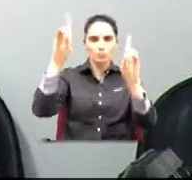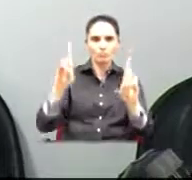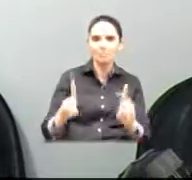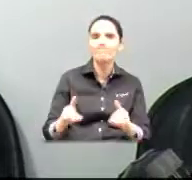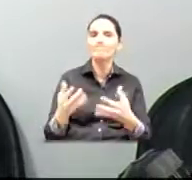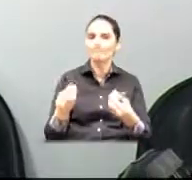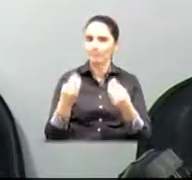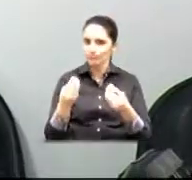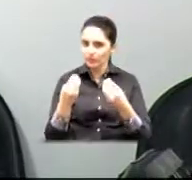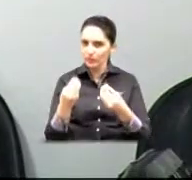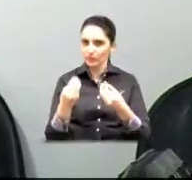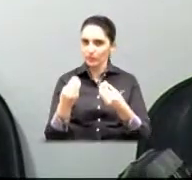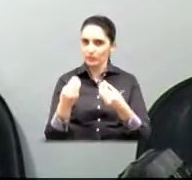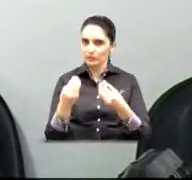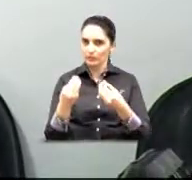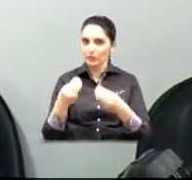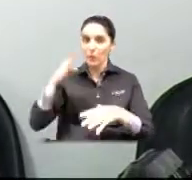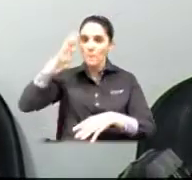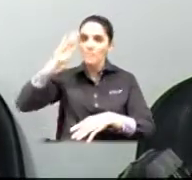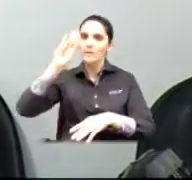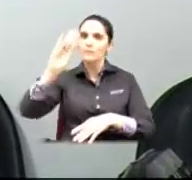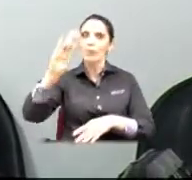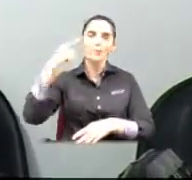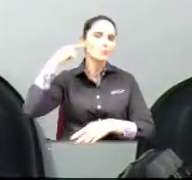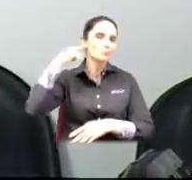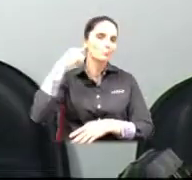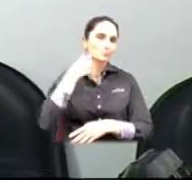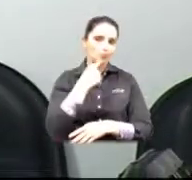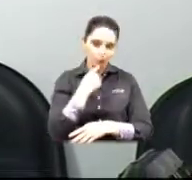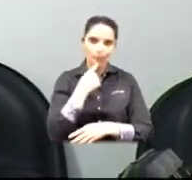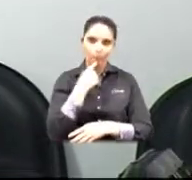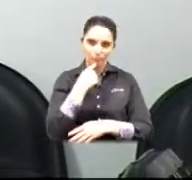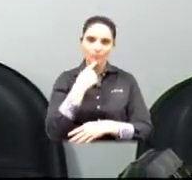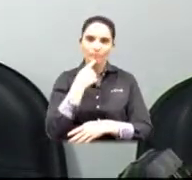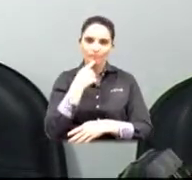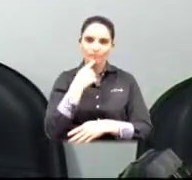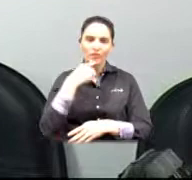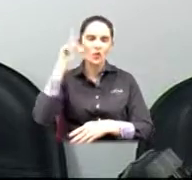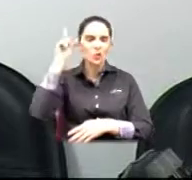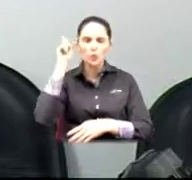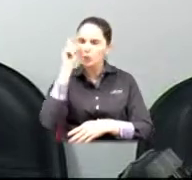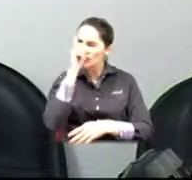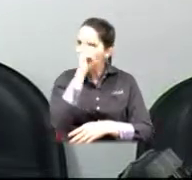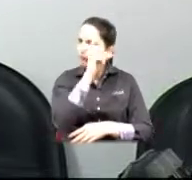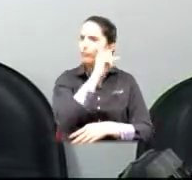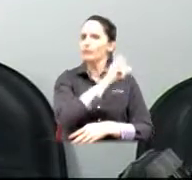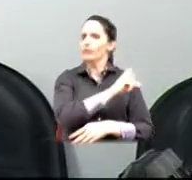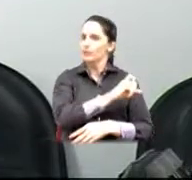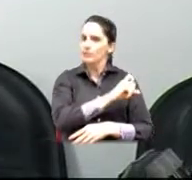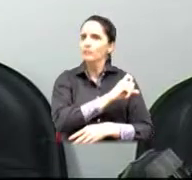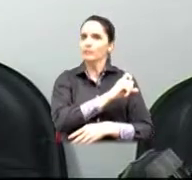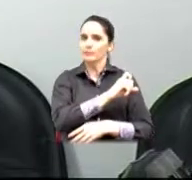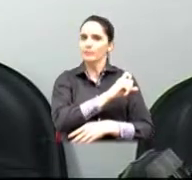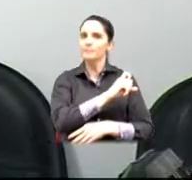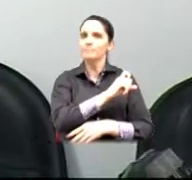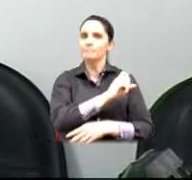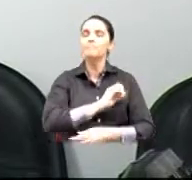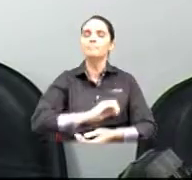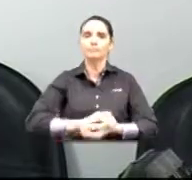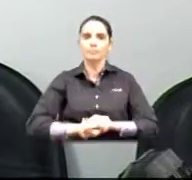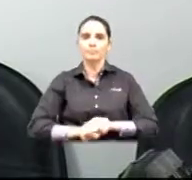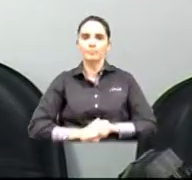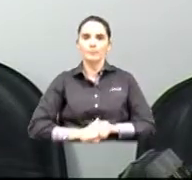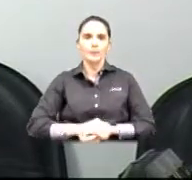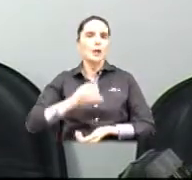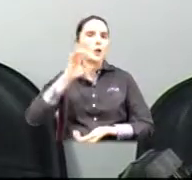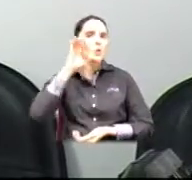o deficiente auditivo. A dificuldade que essas pessoas têm. E eu